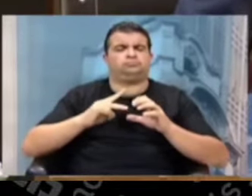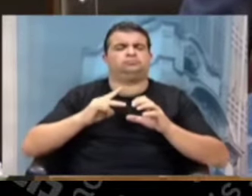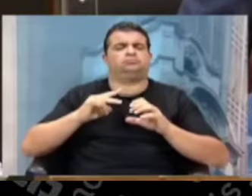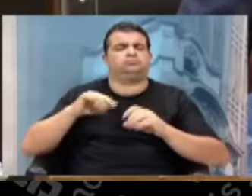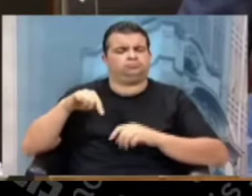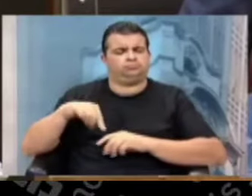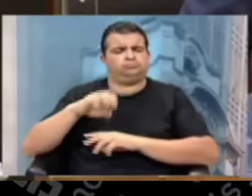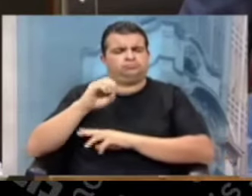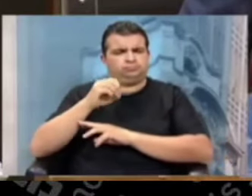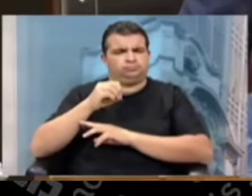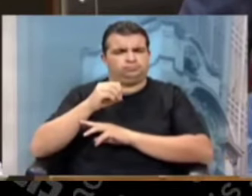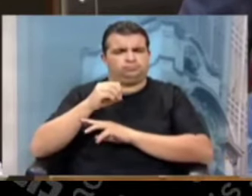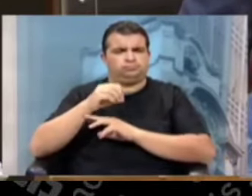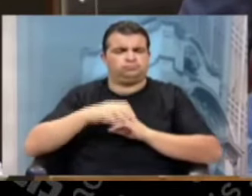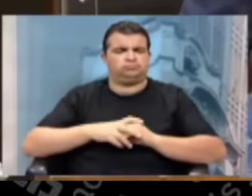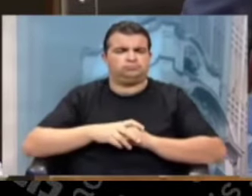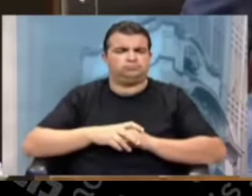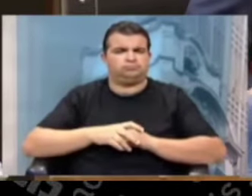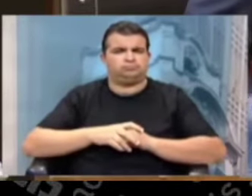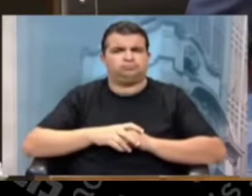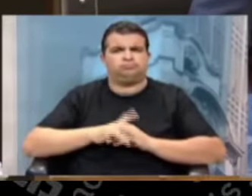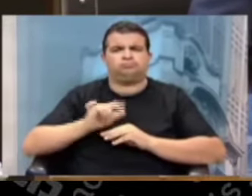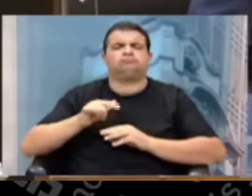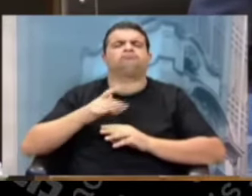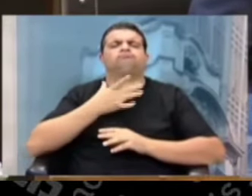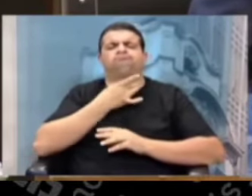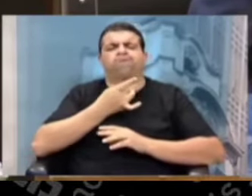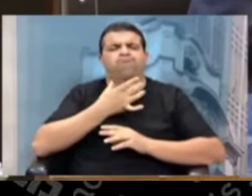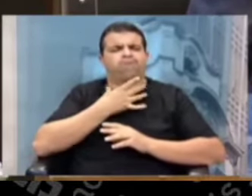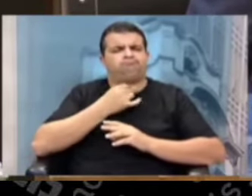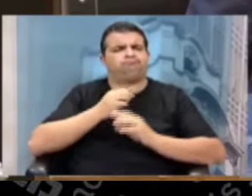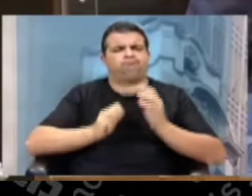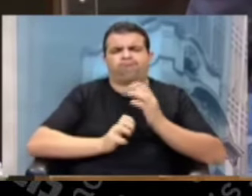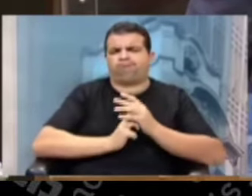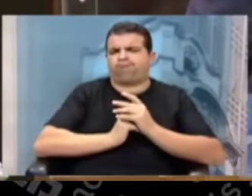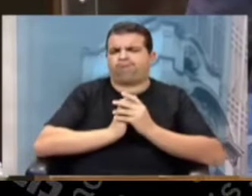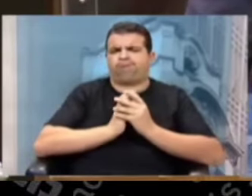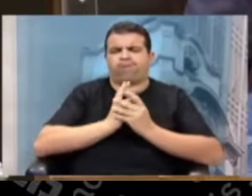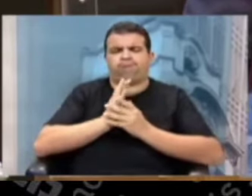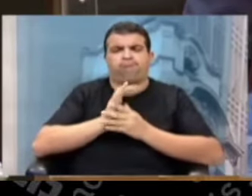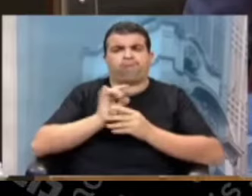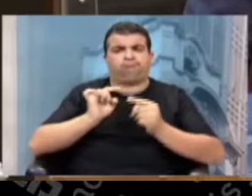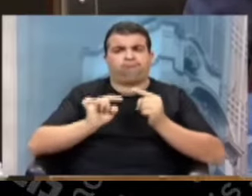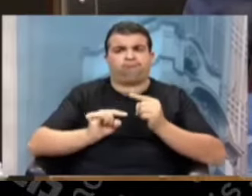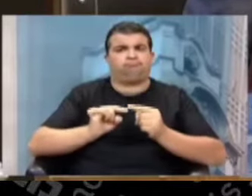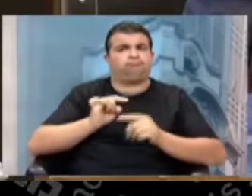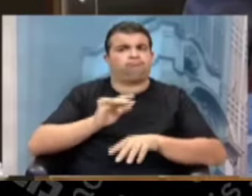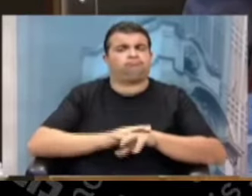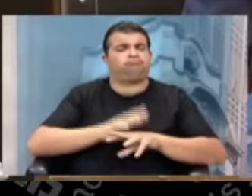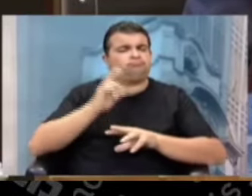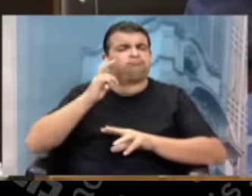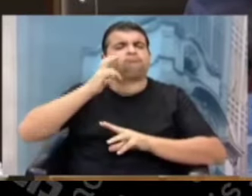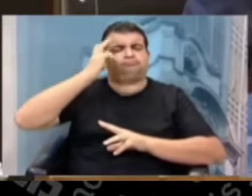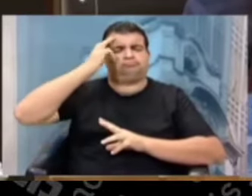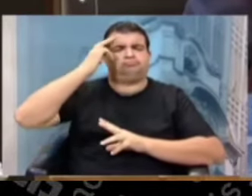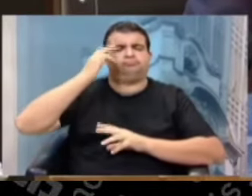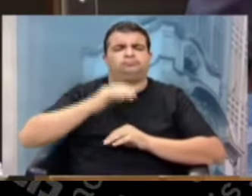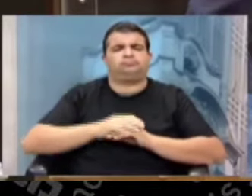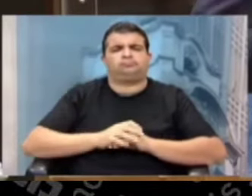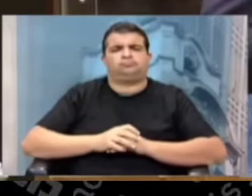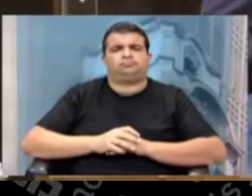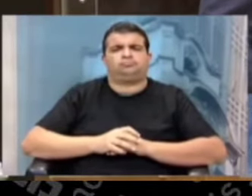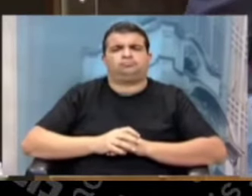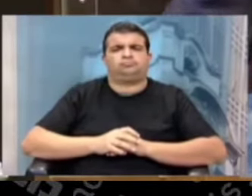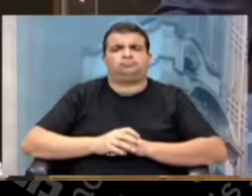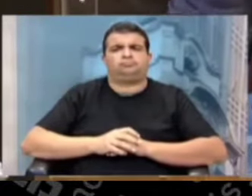Alegre, ele é eivado de vícios. Ele é um debate muito mais cultural. E aí